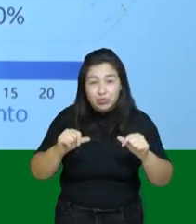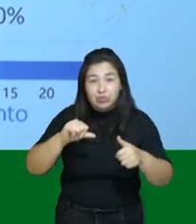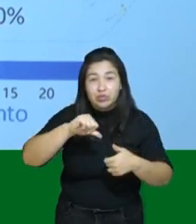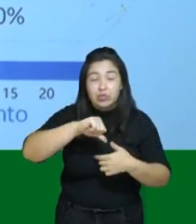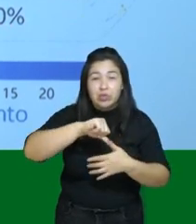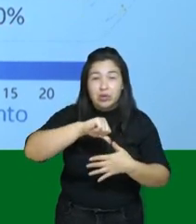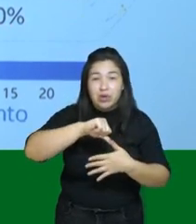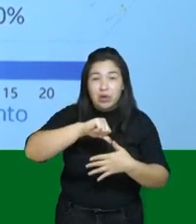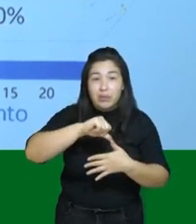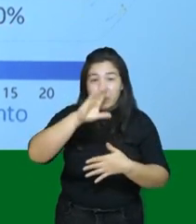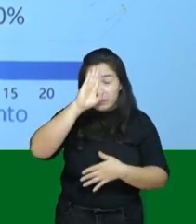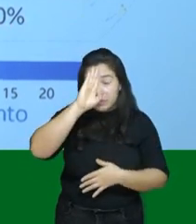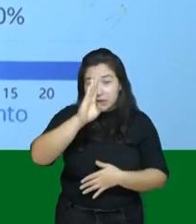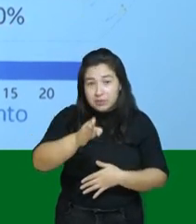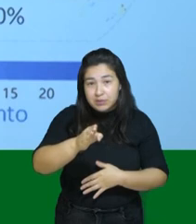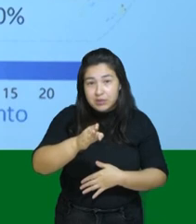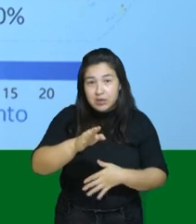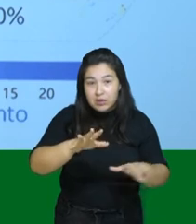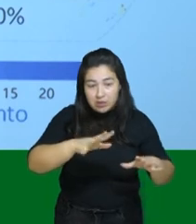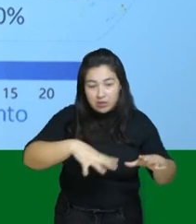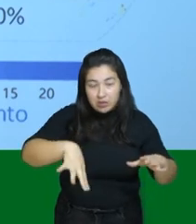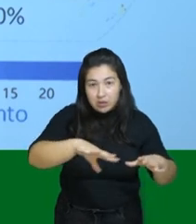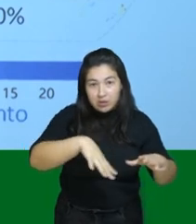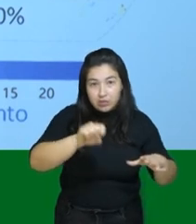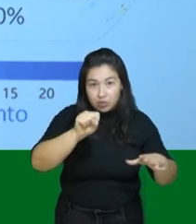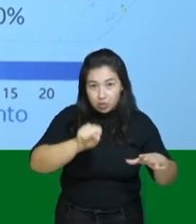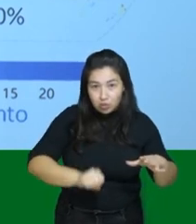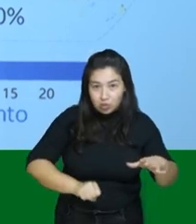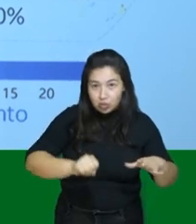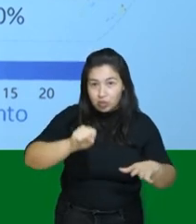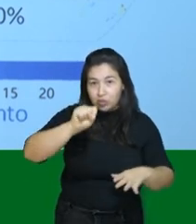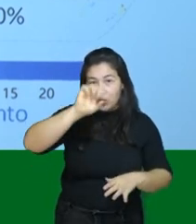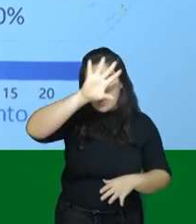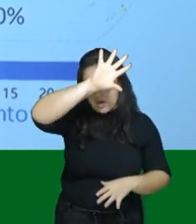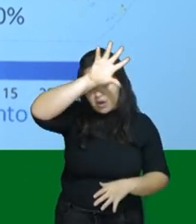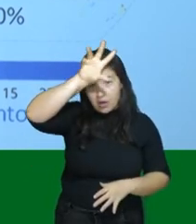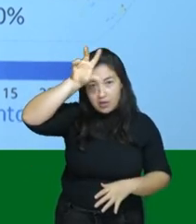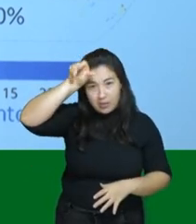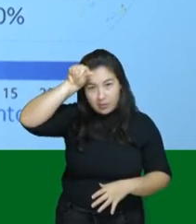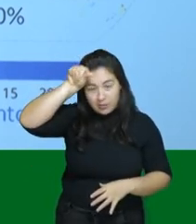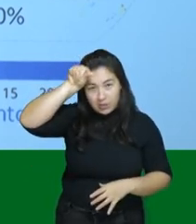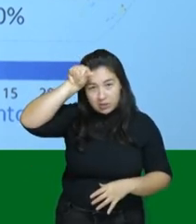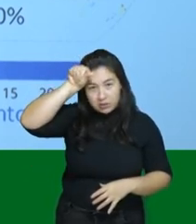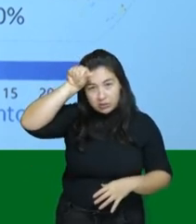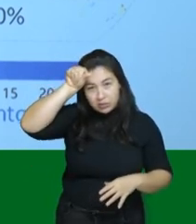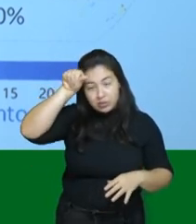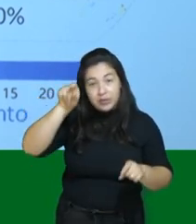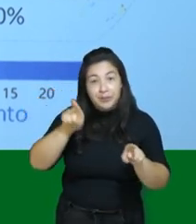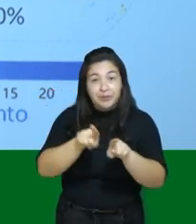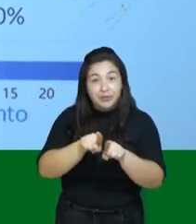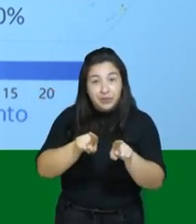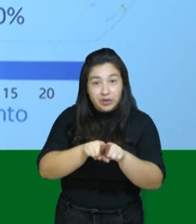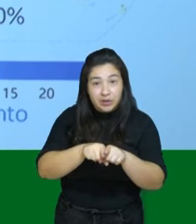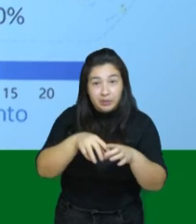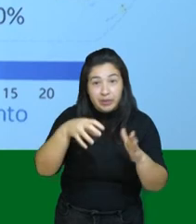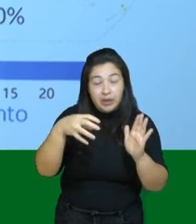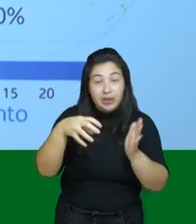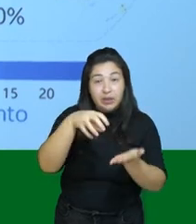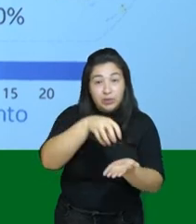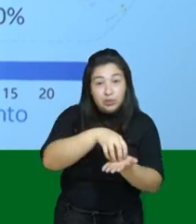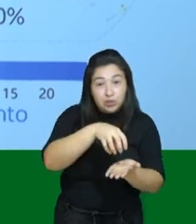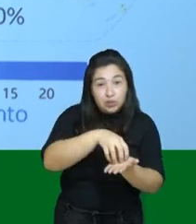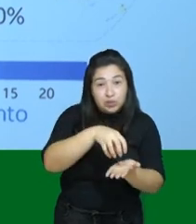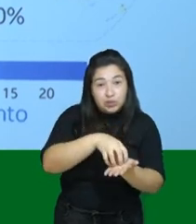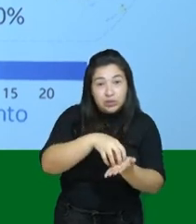Sul, principalmente incluindo a região sul da Amazônia, né, no cinturão de desmatamento, centro-oeste e